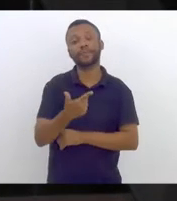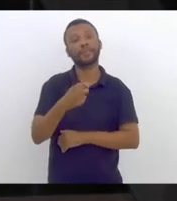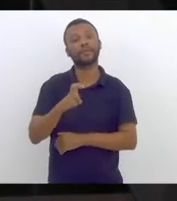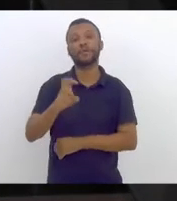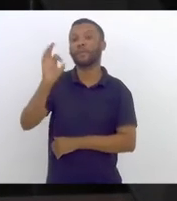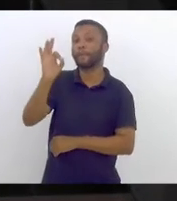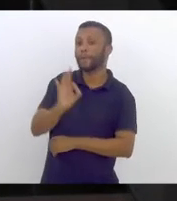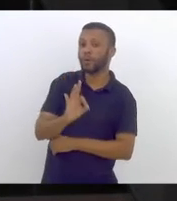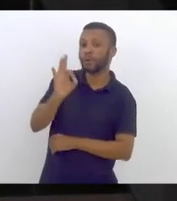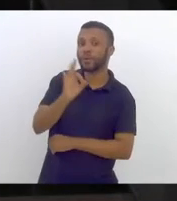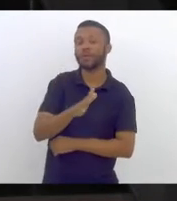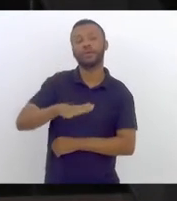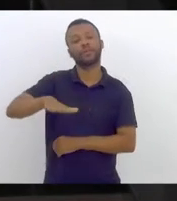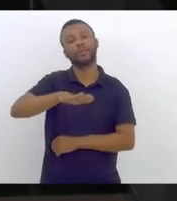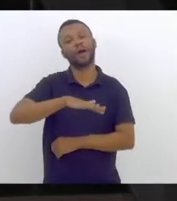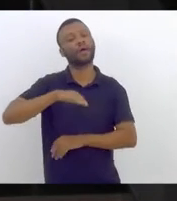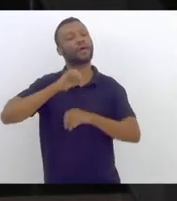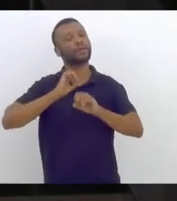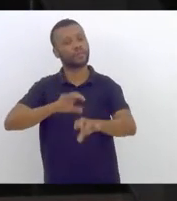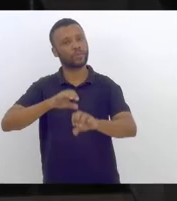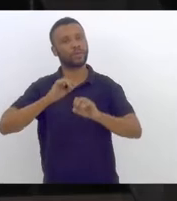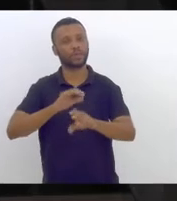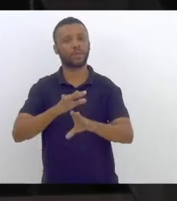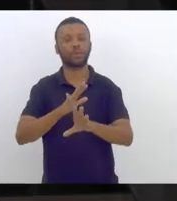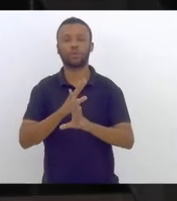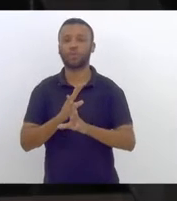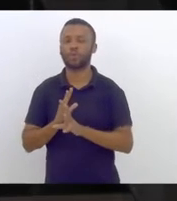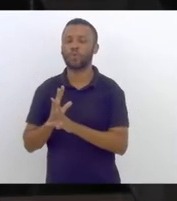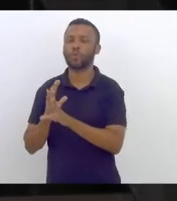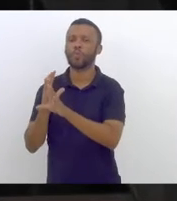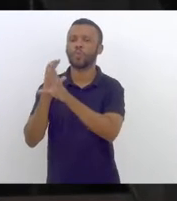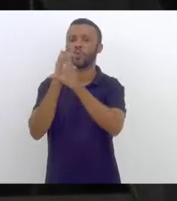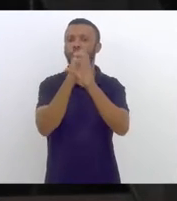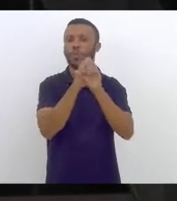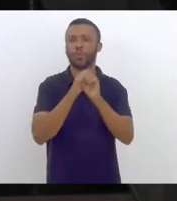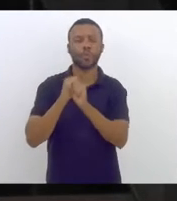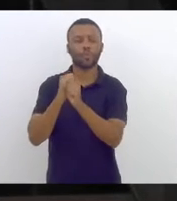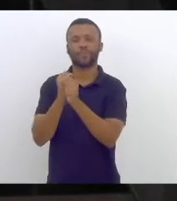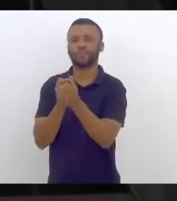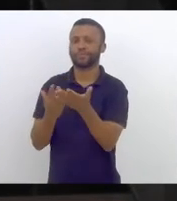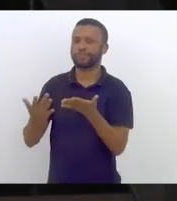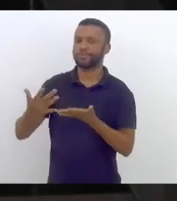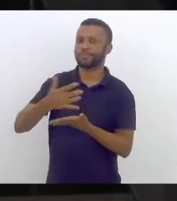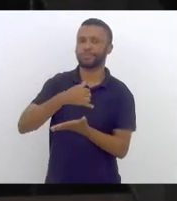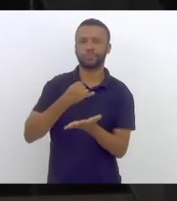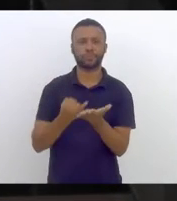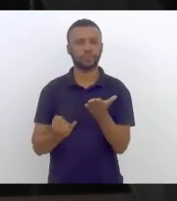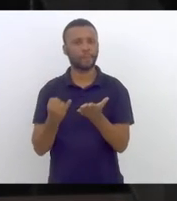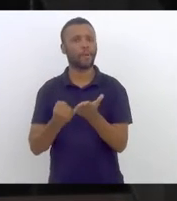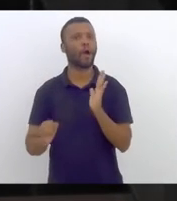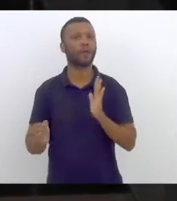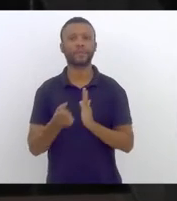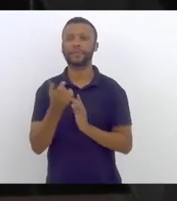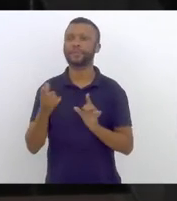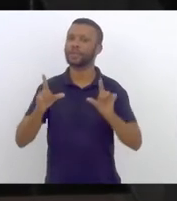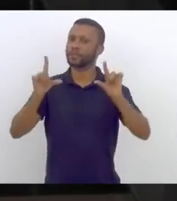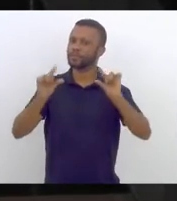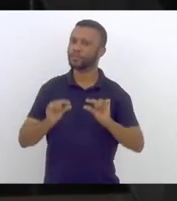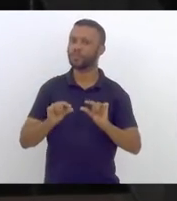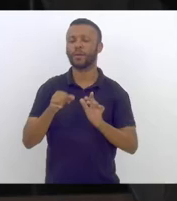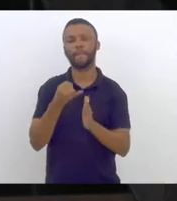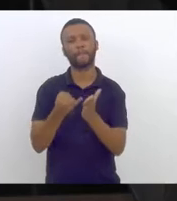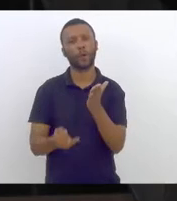25% em educação do total dos impostos arrecadados. Se você diminui o imposto,